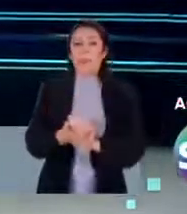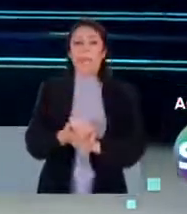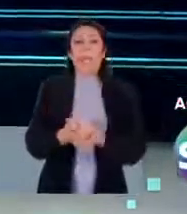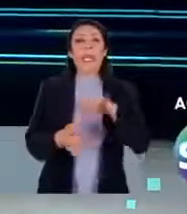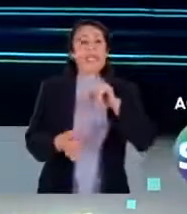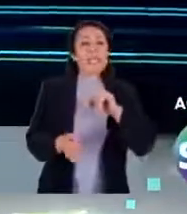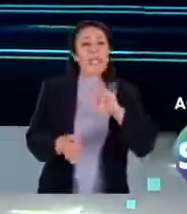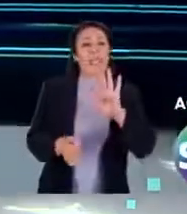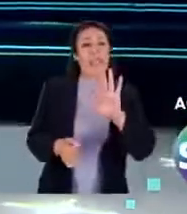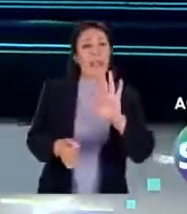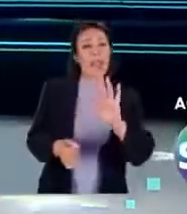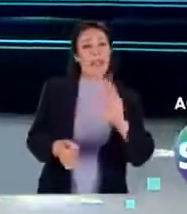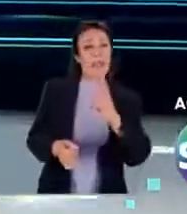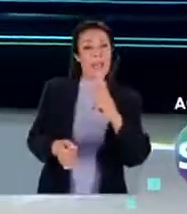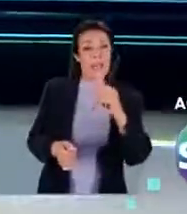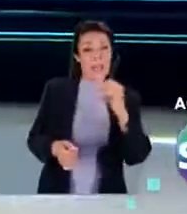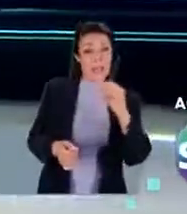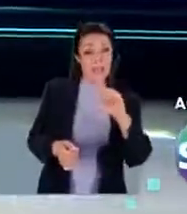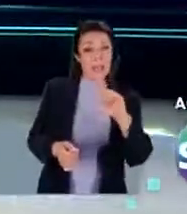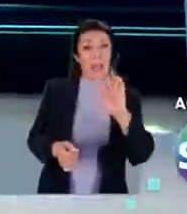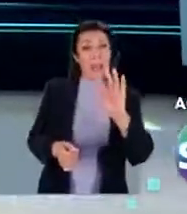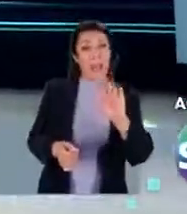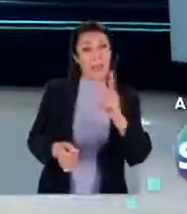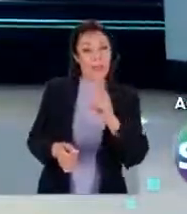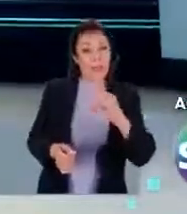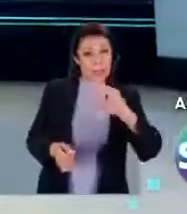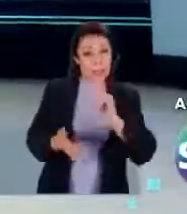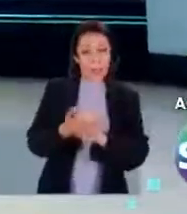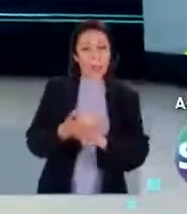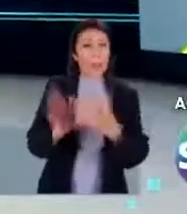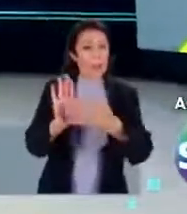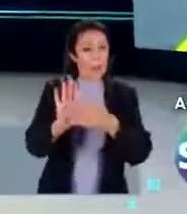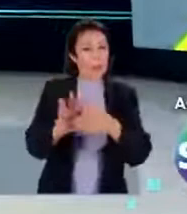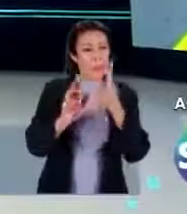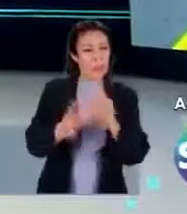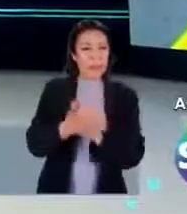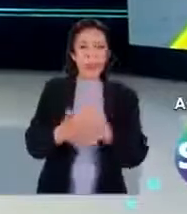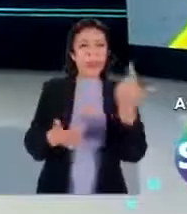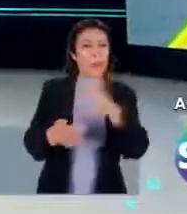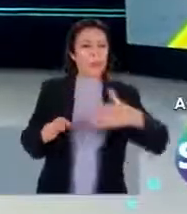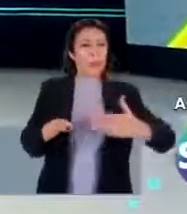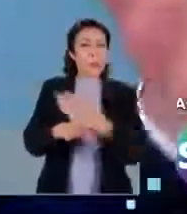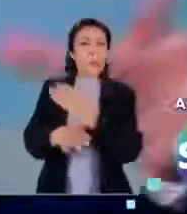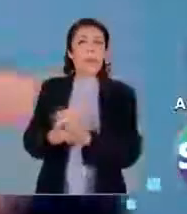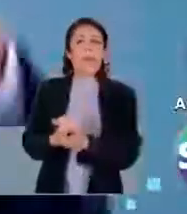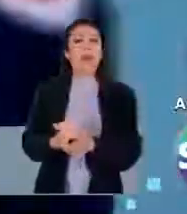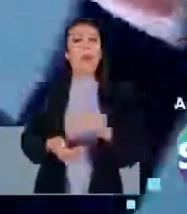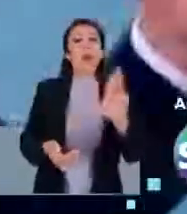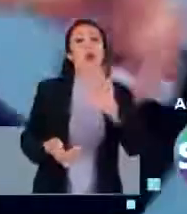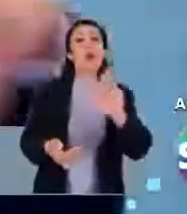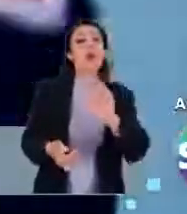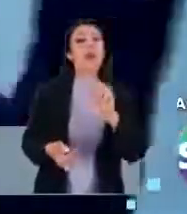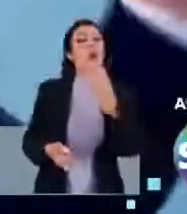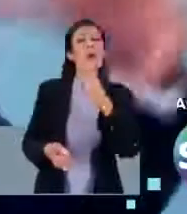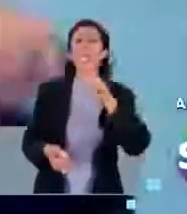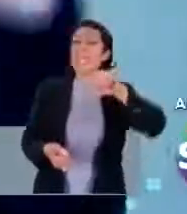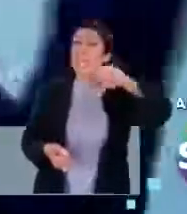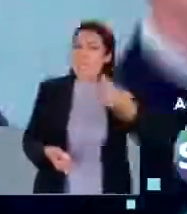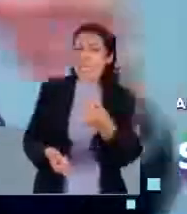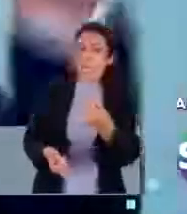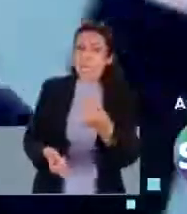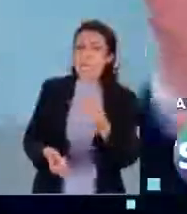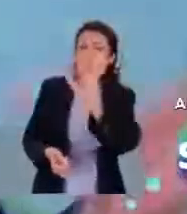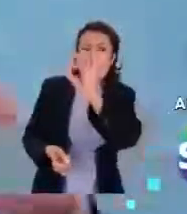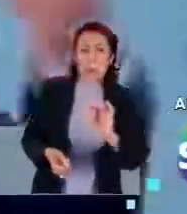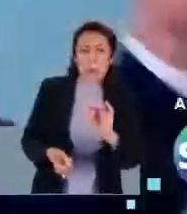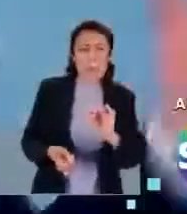o Fernando Henrique tivesse proposto uma reforma Ou passa isso aqui eu não passo real tinha passado tudo o Lula 86% popularidade um líder popular